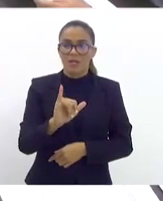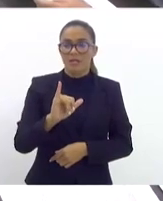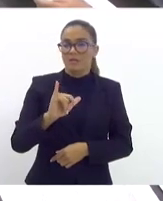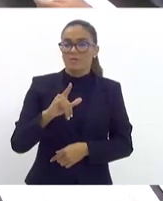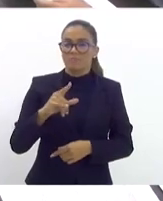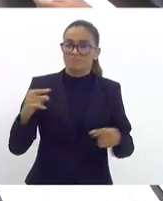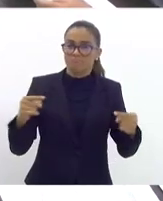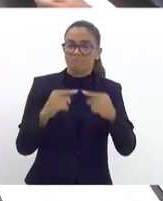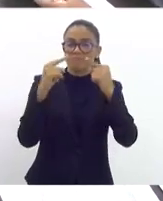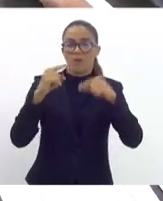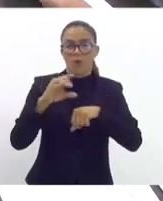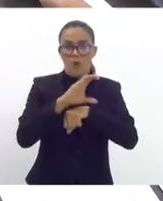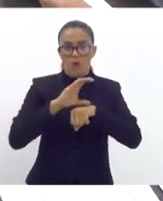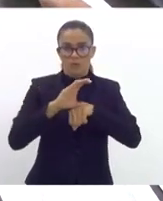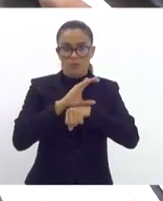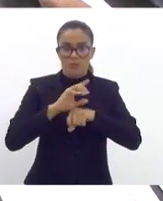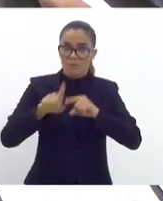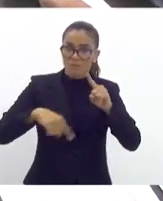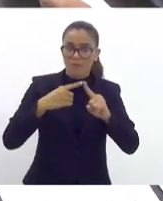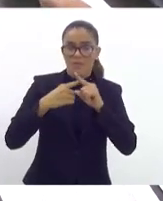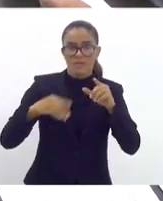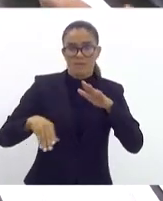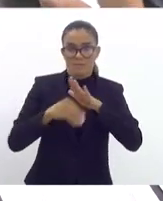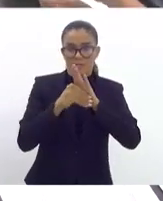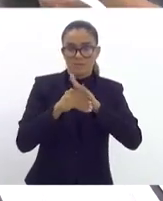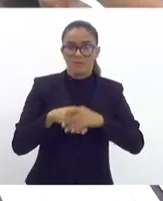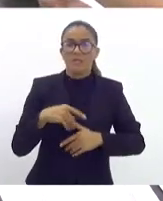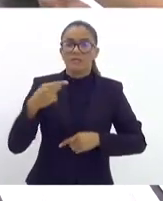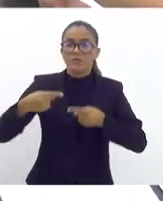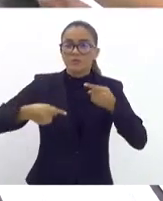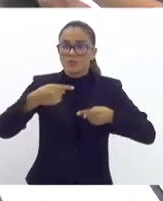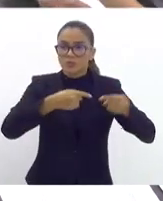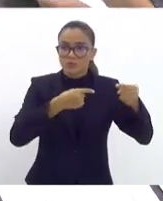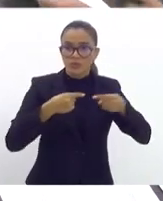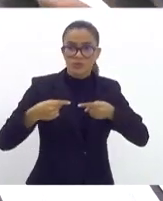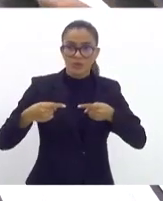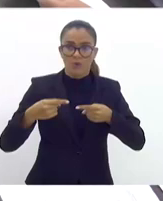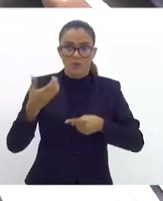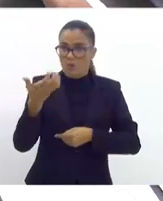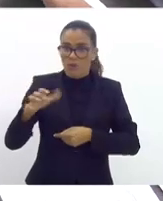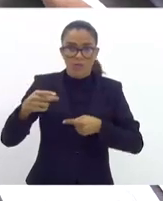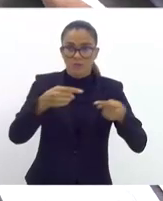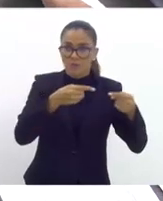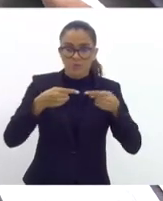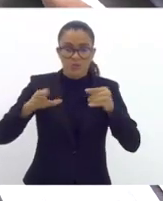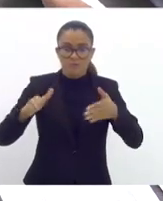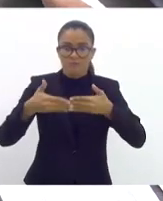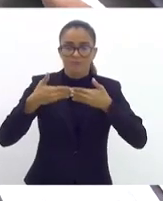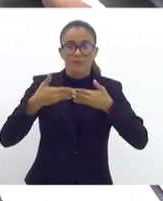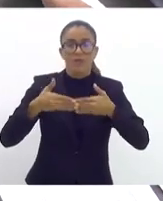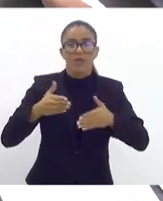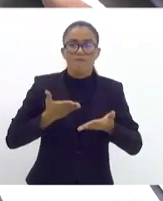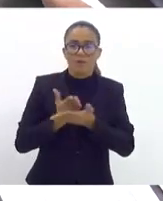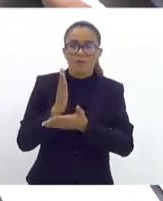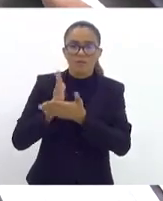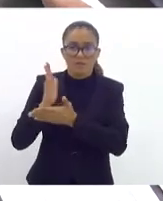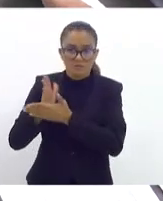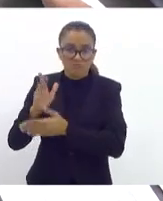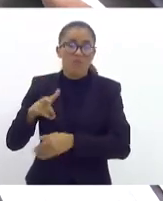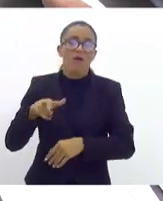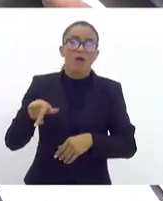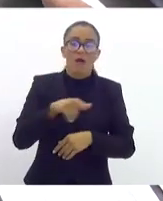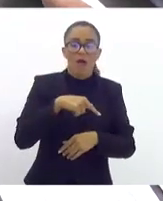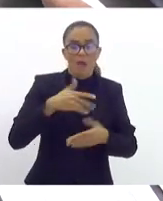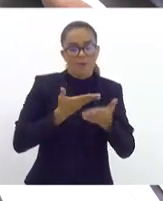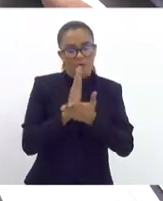constitucionalidade com emendas concluindo por substituto gente não havendo Quem Queira discutir encerrar a discussão e votação seja que a